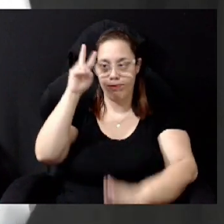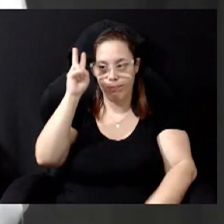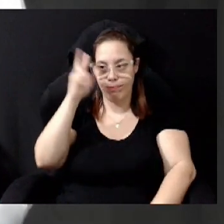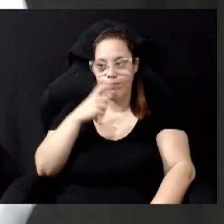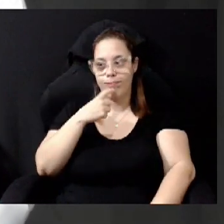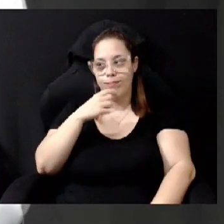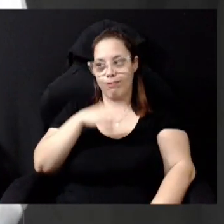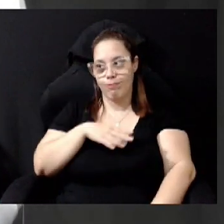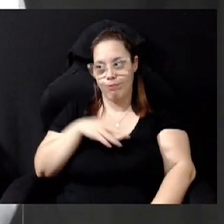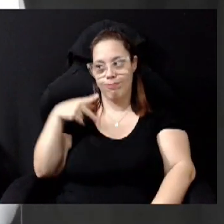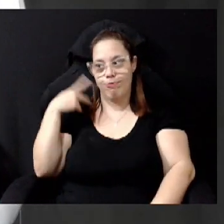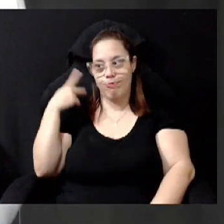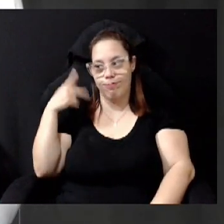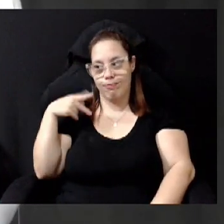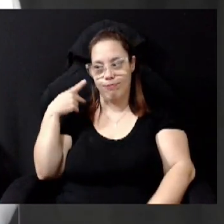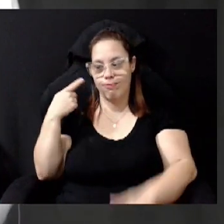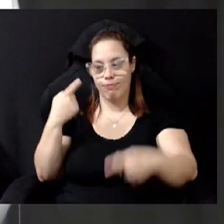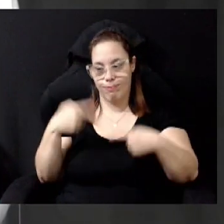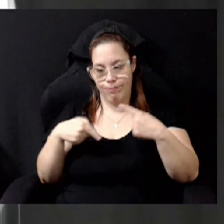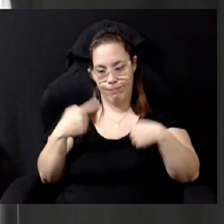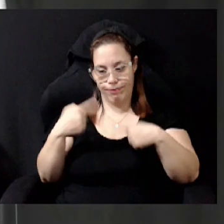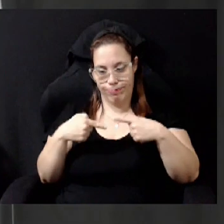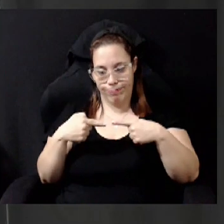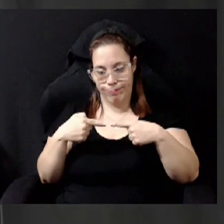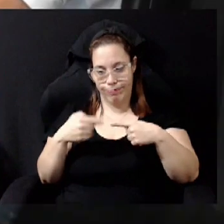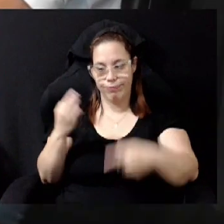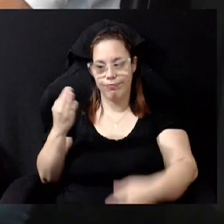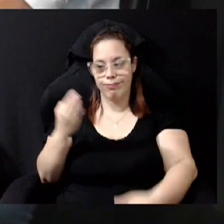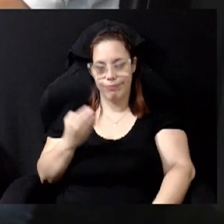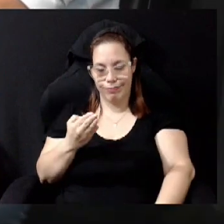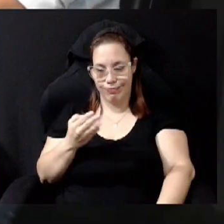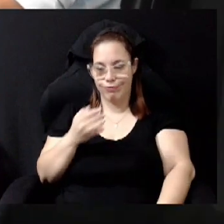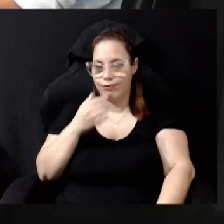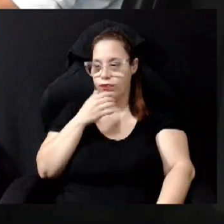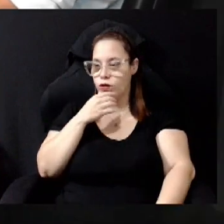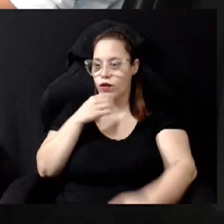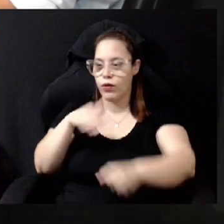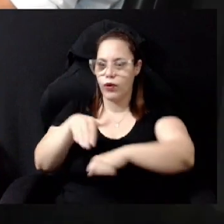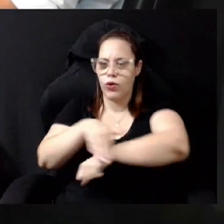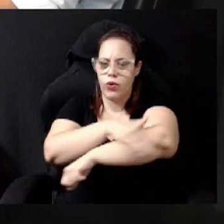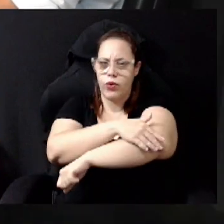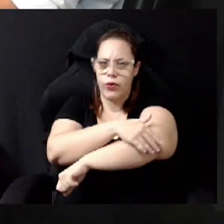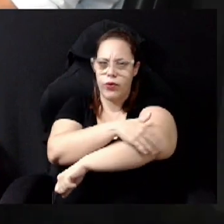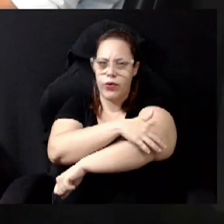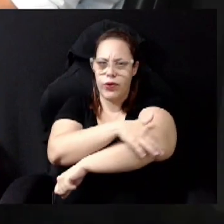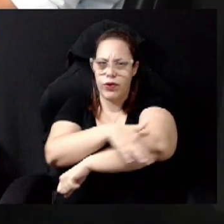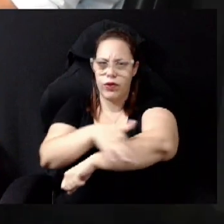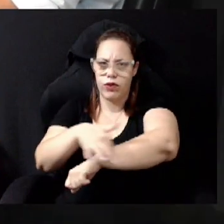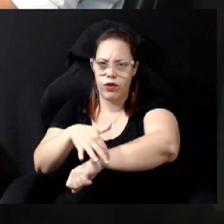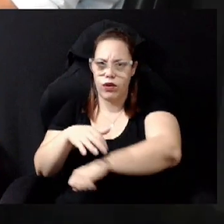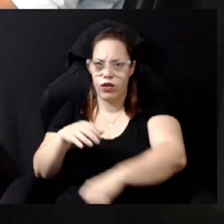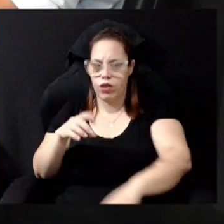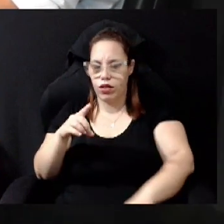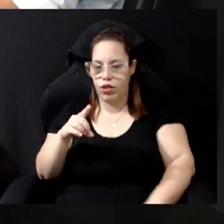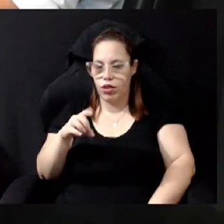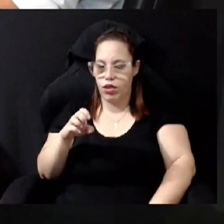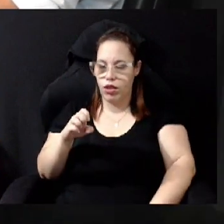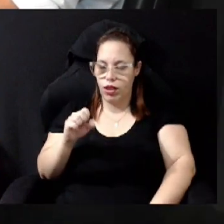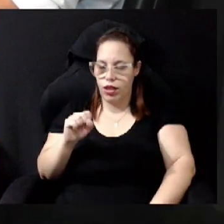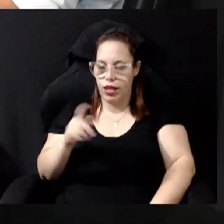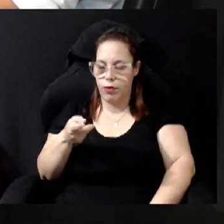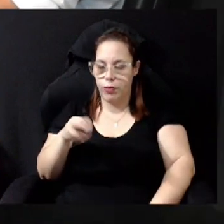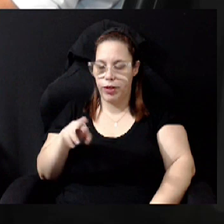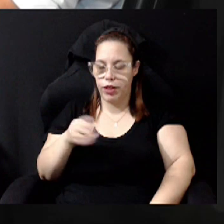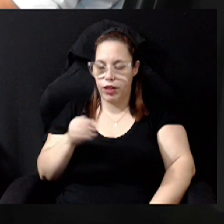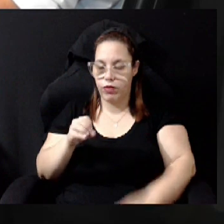cidade, atrasamos, já era atrasado. Teve que refazer a rota, Carmo, daquelas desapropriações que inicialmente estava previsto,